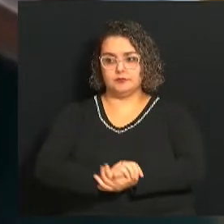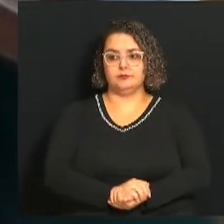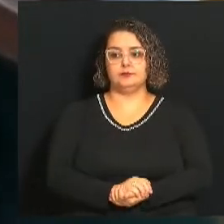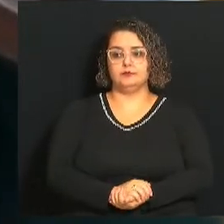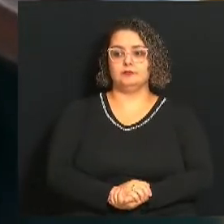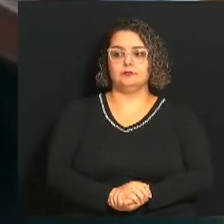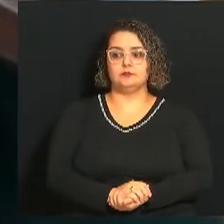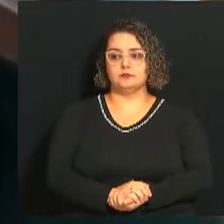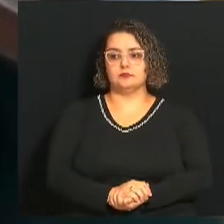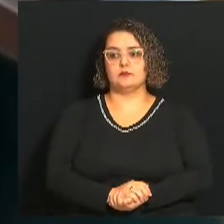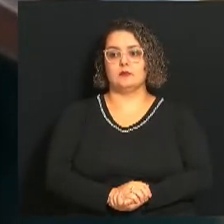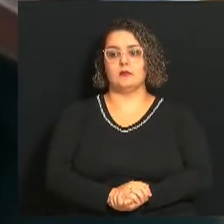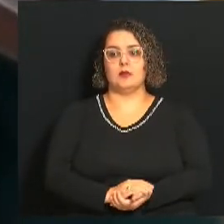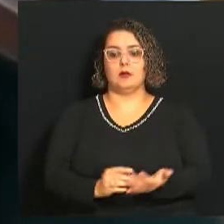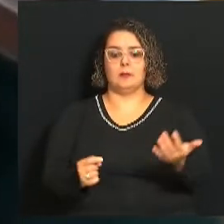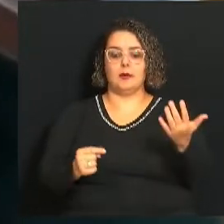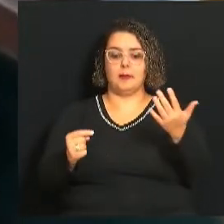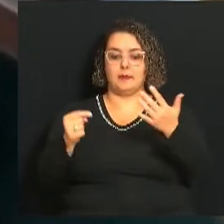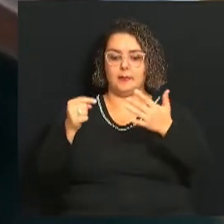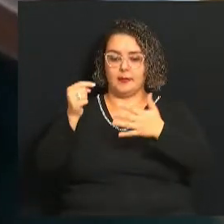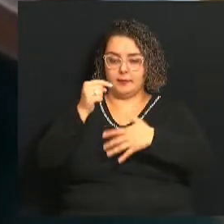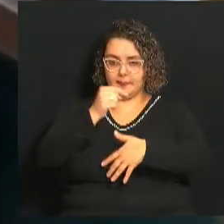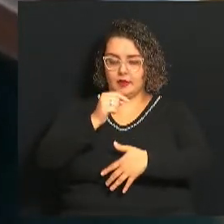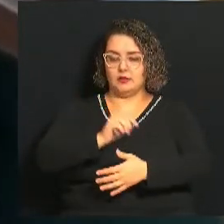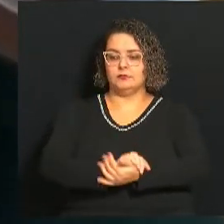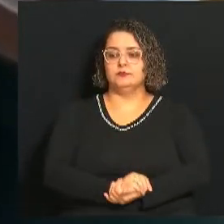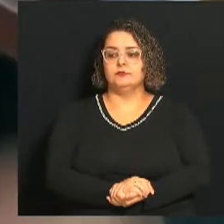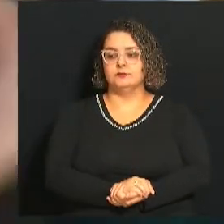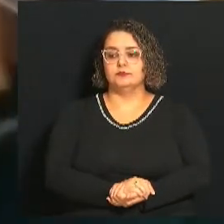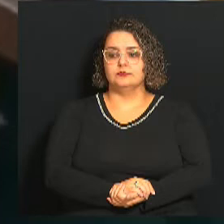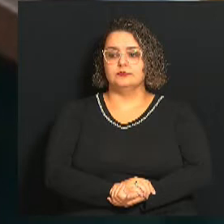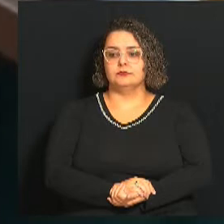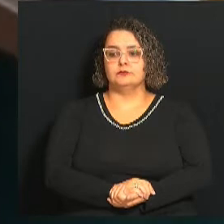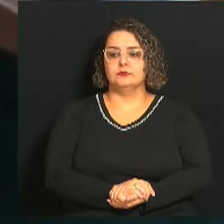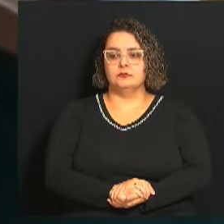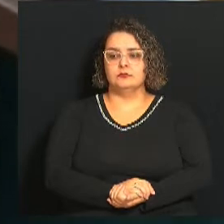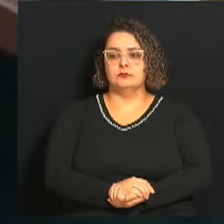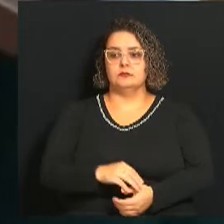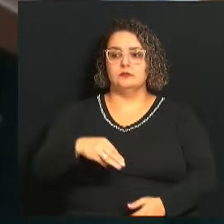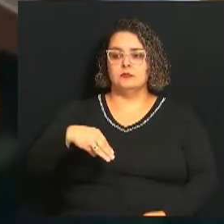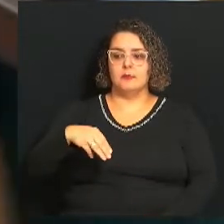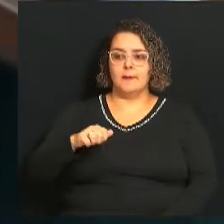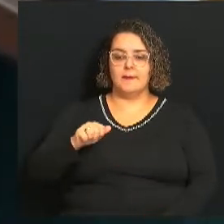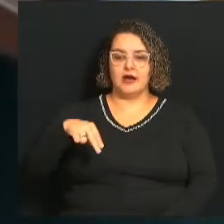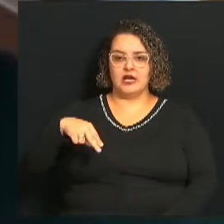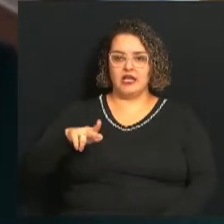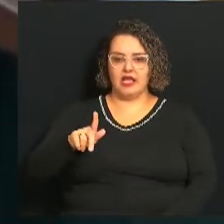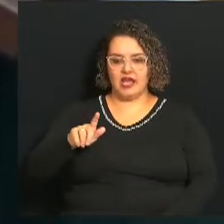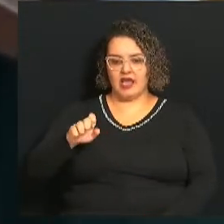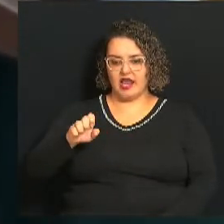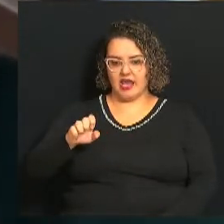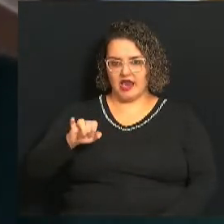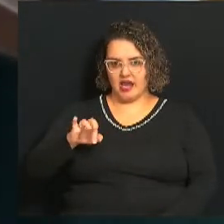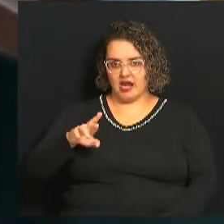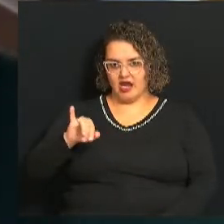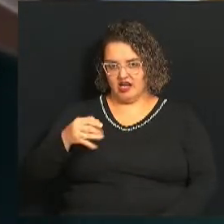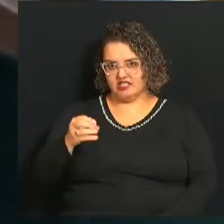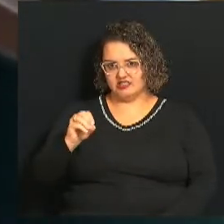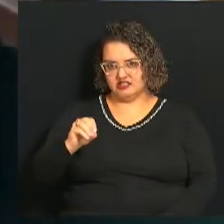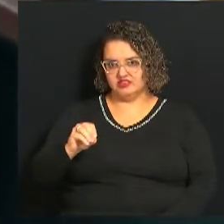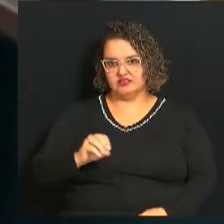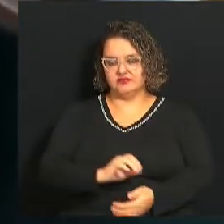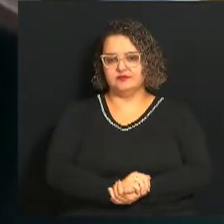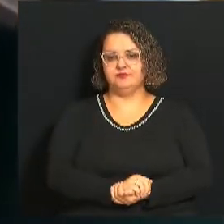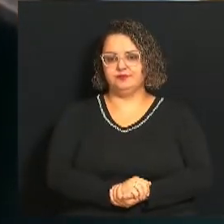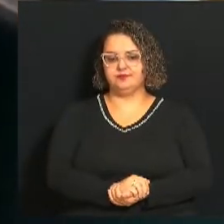nos critérios de manejo da arborização, né? Então, ele é observado,